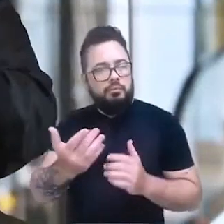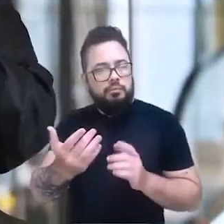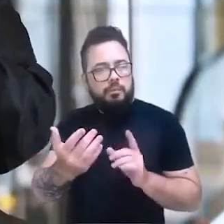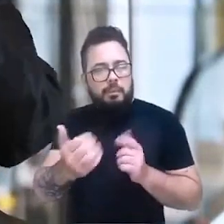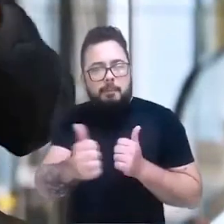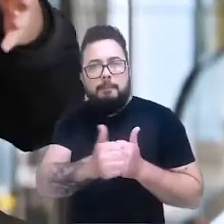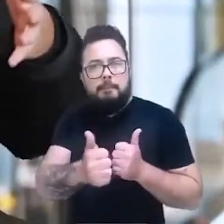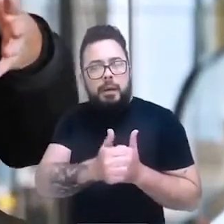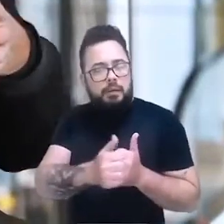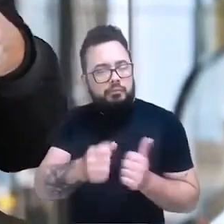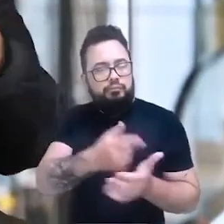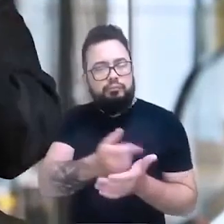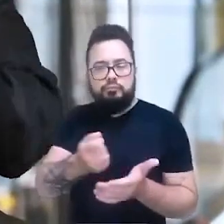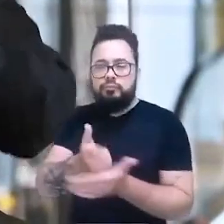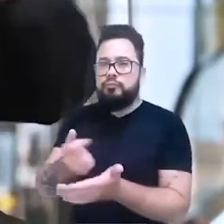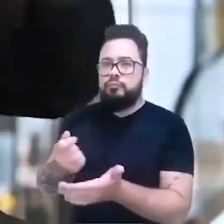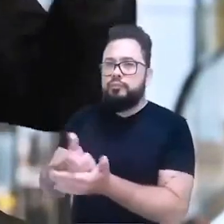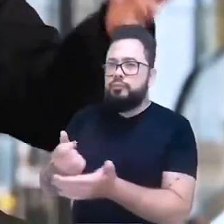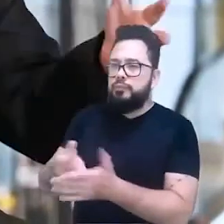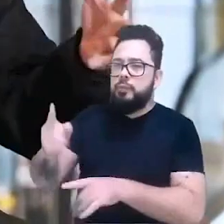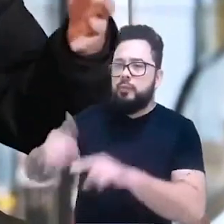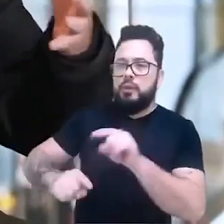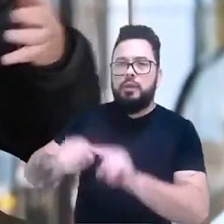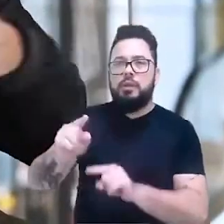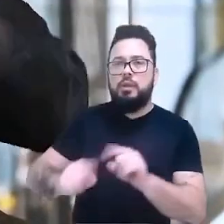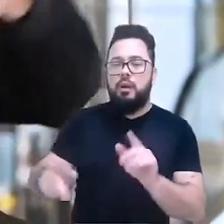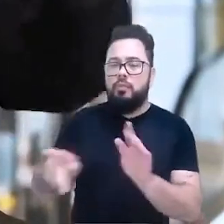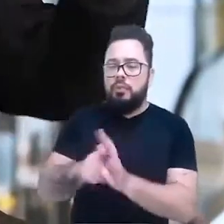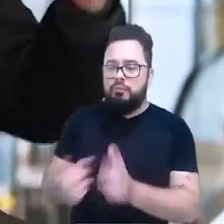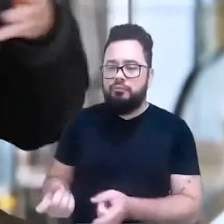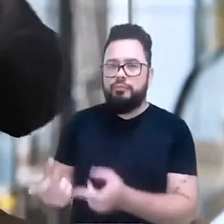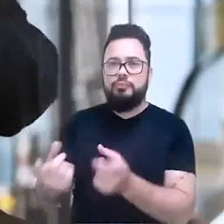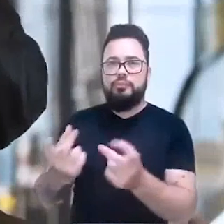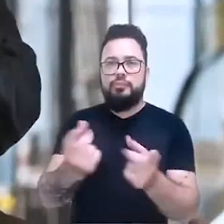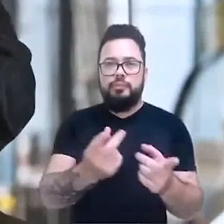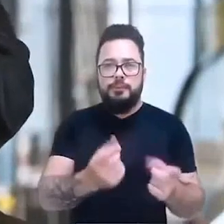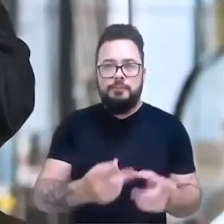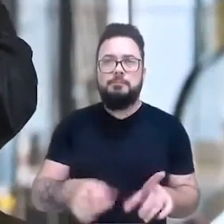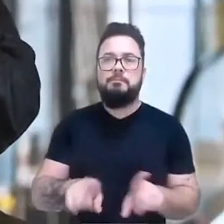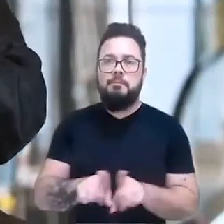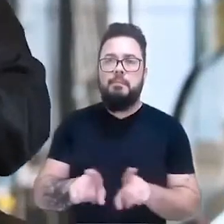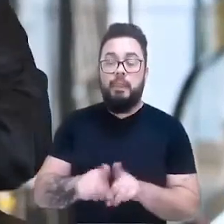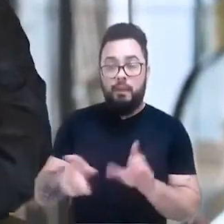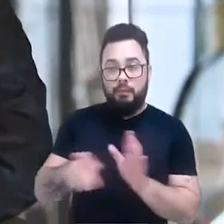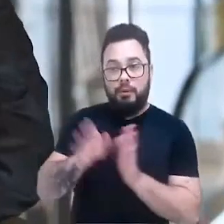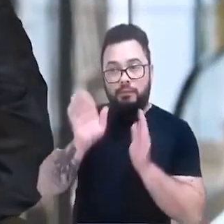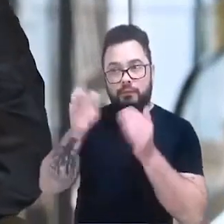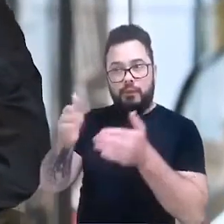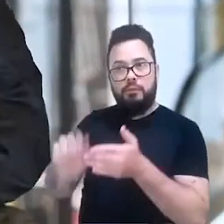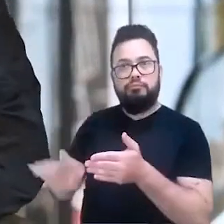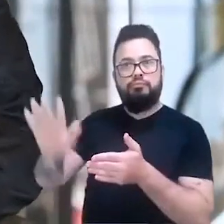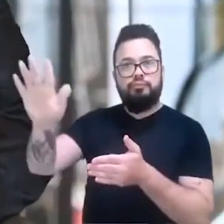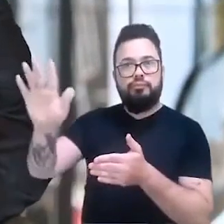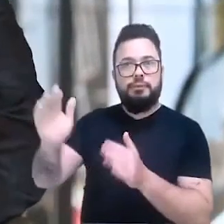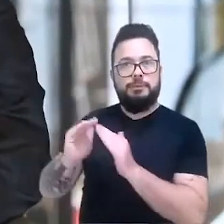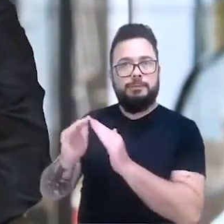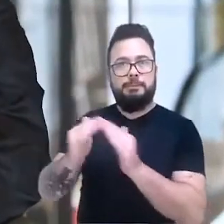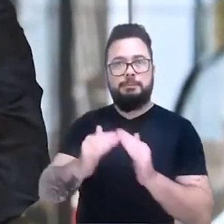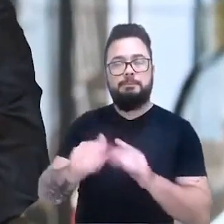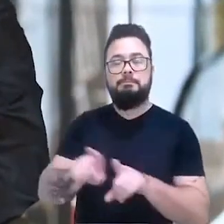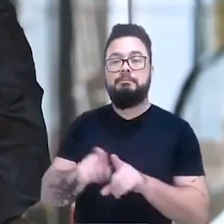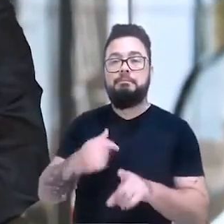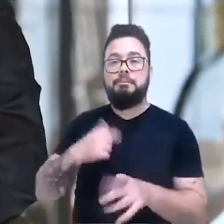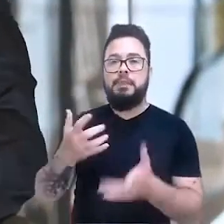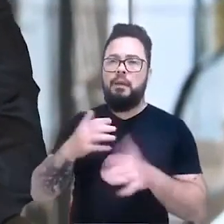fora. Também ajudamos essas pessoas a comprar. É, produtos para poder revender mais barato quando tem que atender essa demanda da periferia.